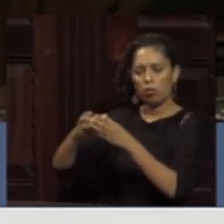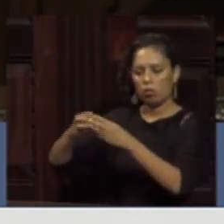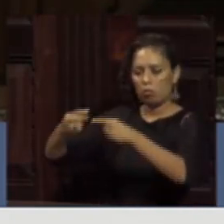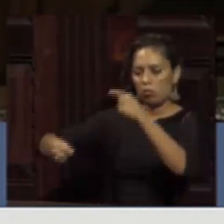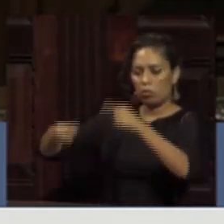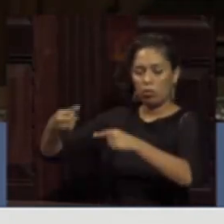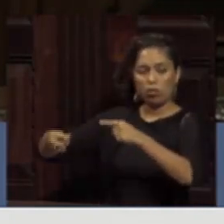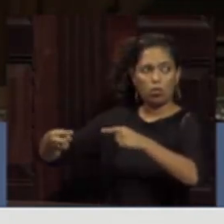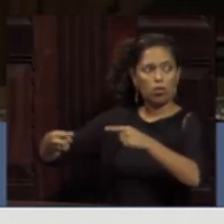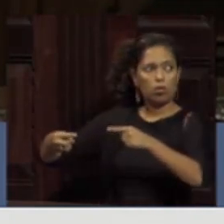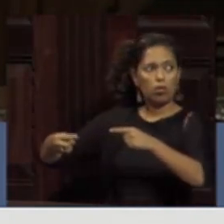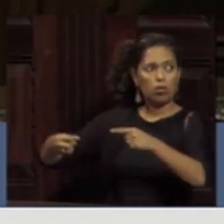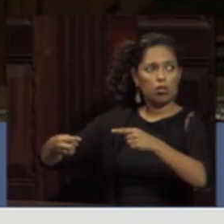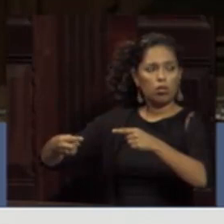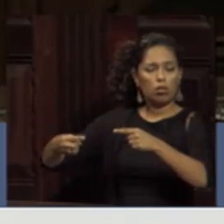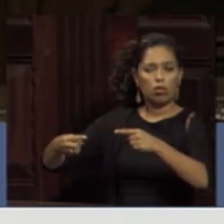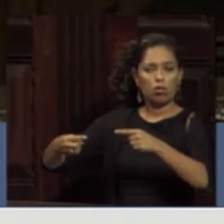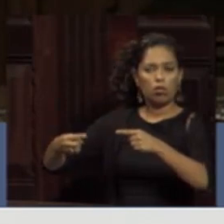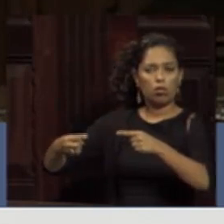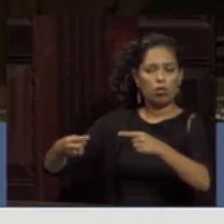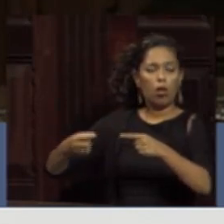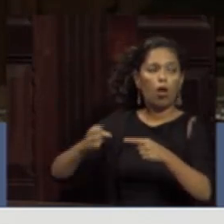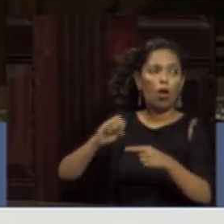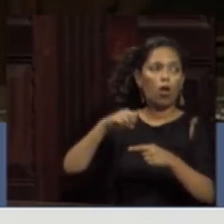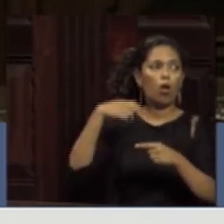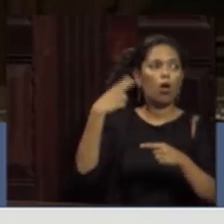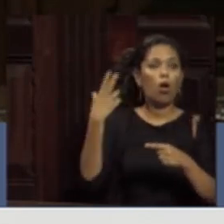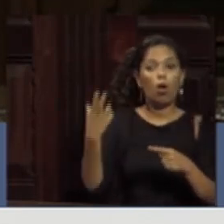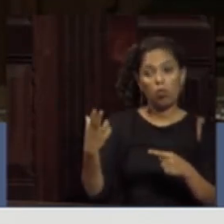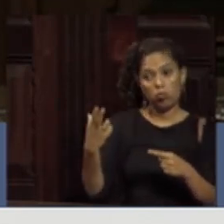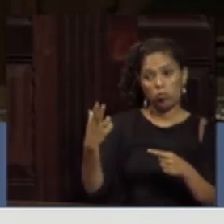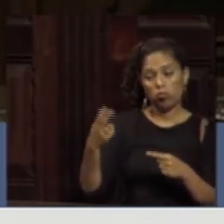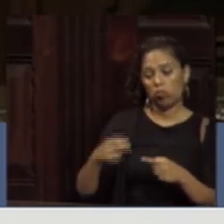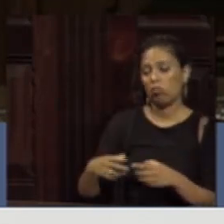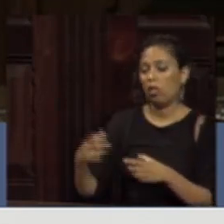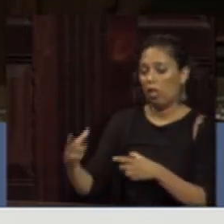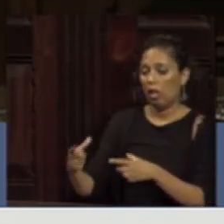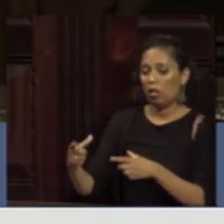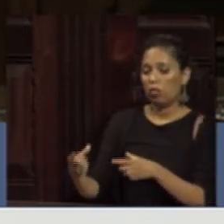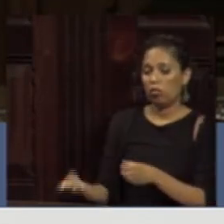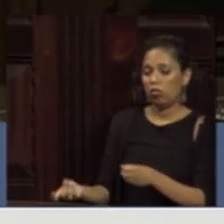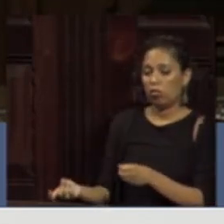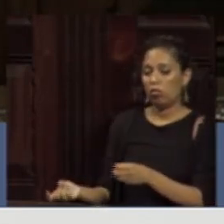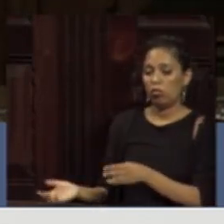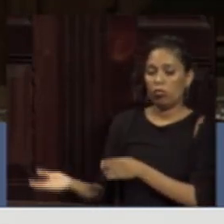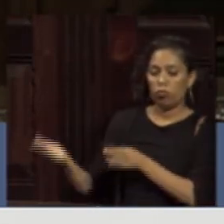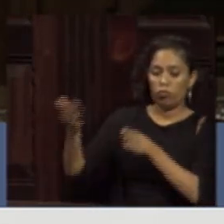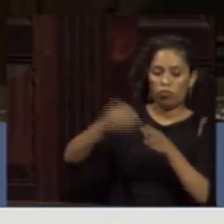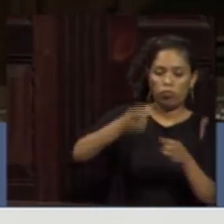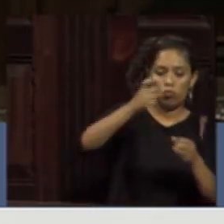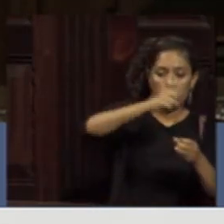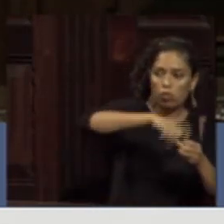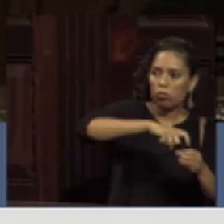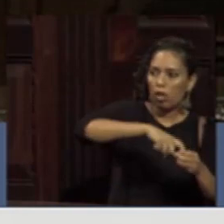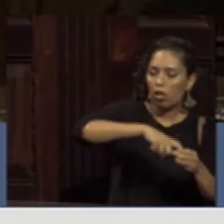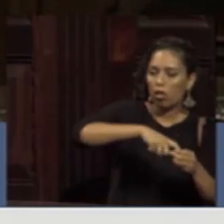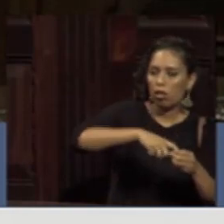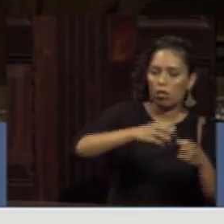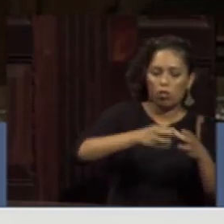A segunda hipótese é que ele poderia vir para o PSDB, mas se for o dono do PSDB.